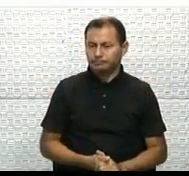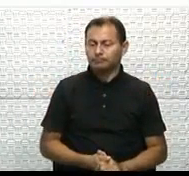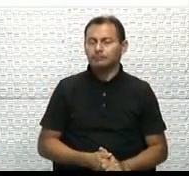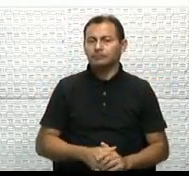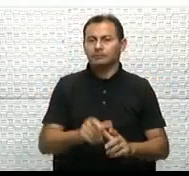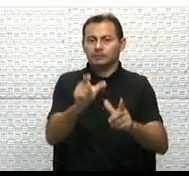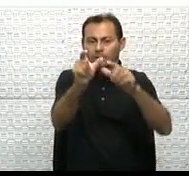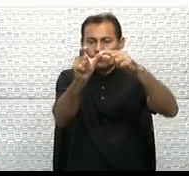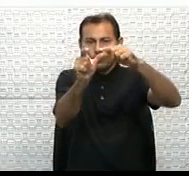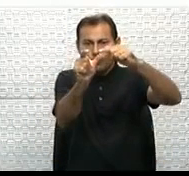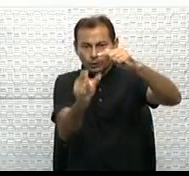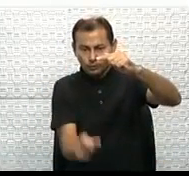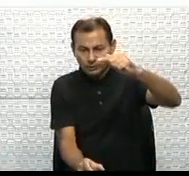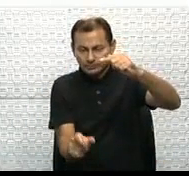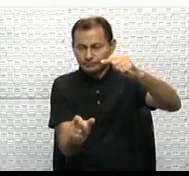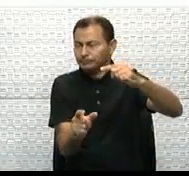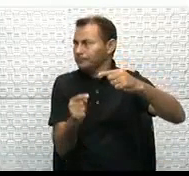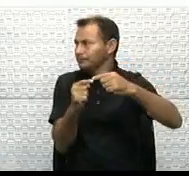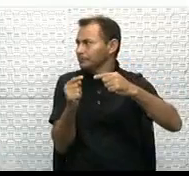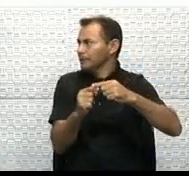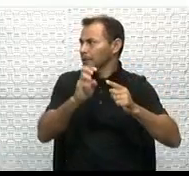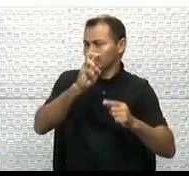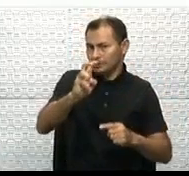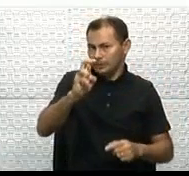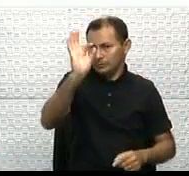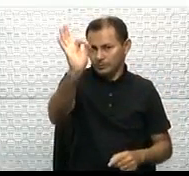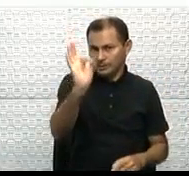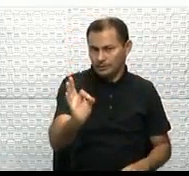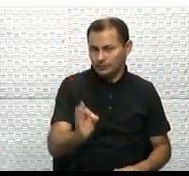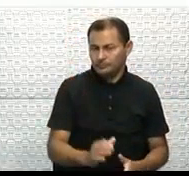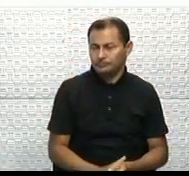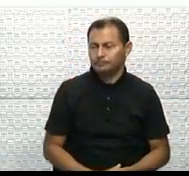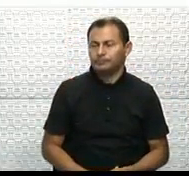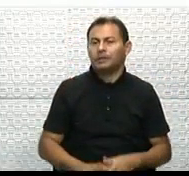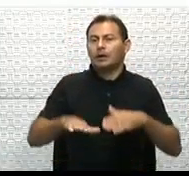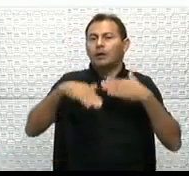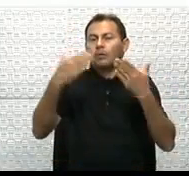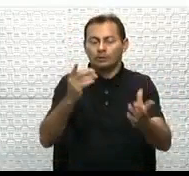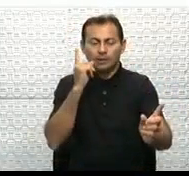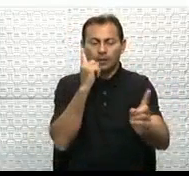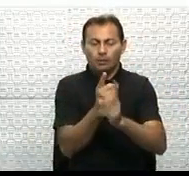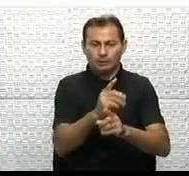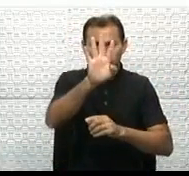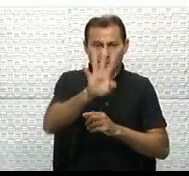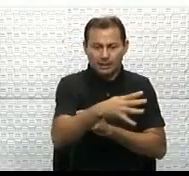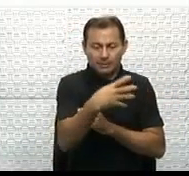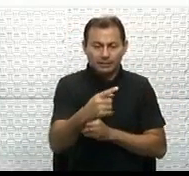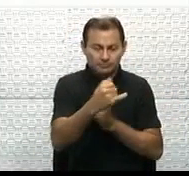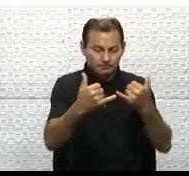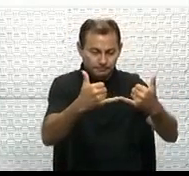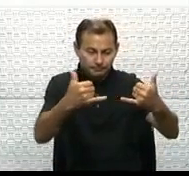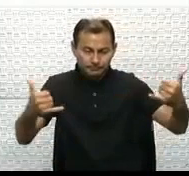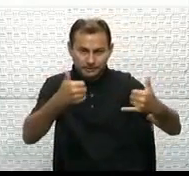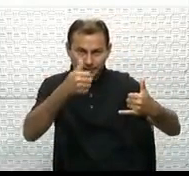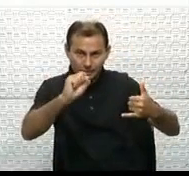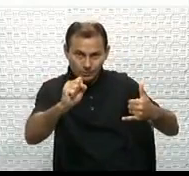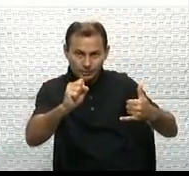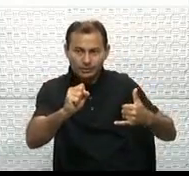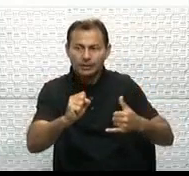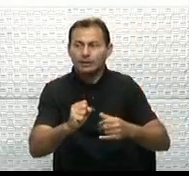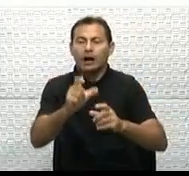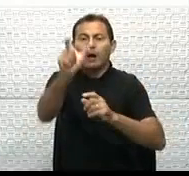na coluna correspondente ao nosso 5%. Então, quando você localiza na tabela a linha 18